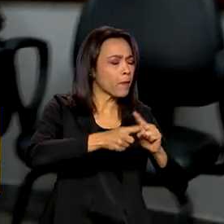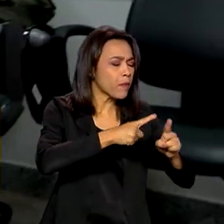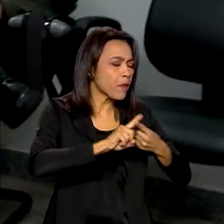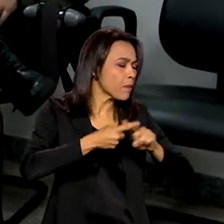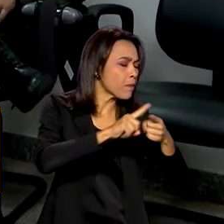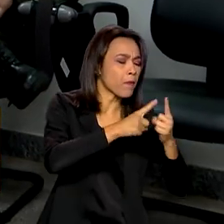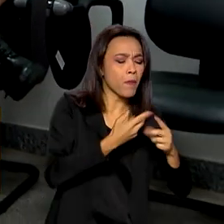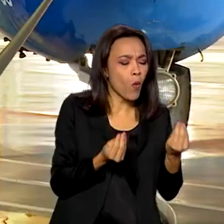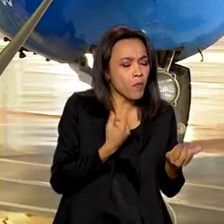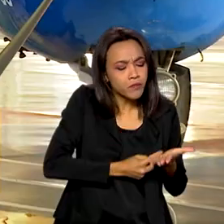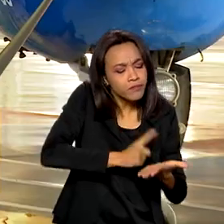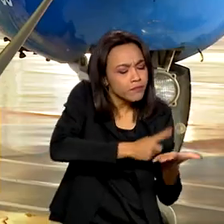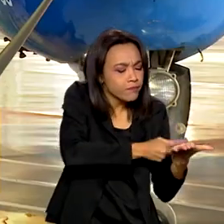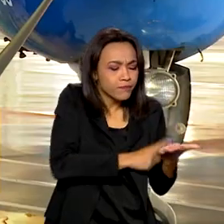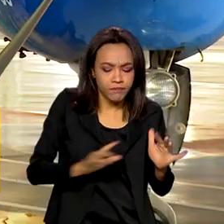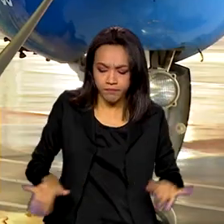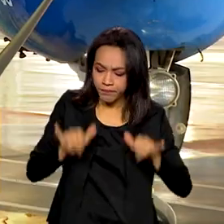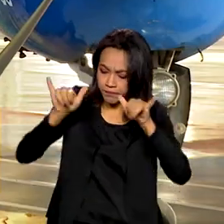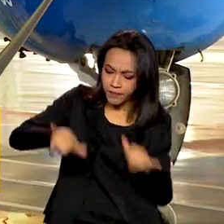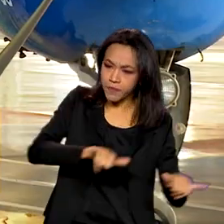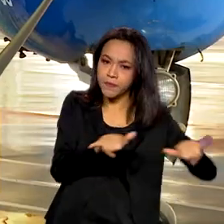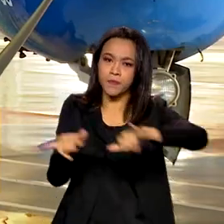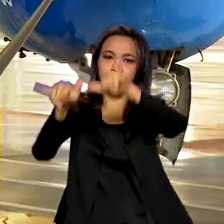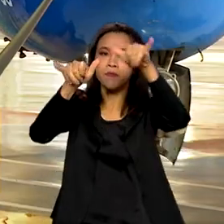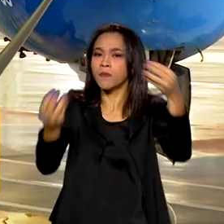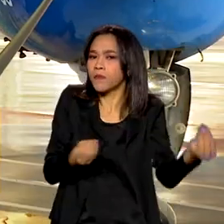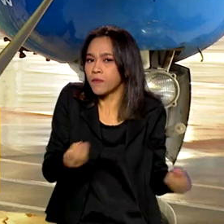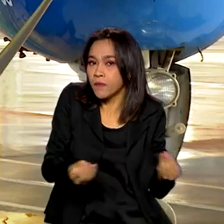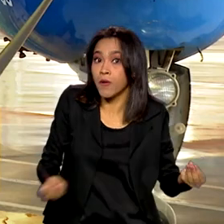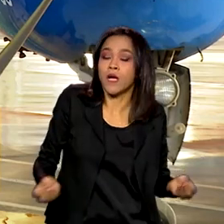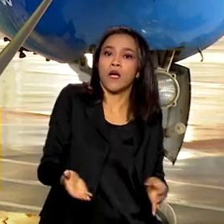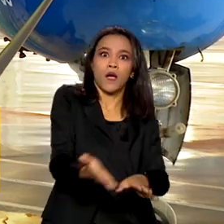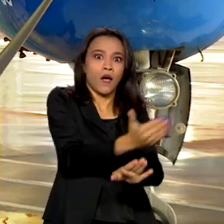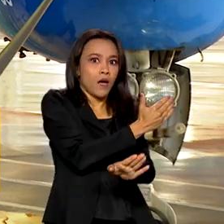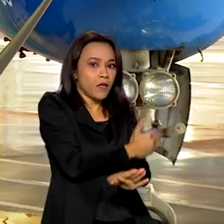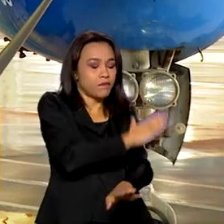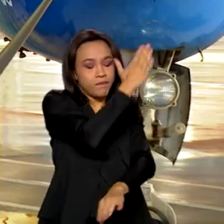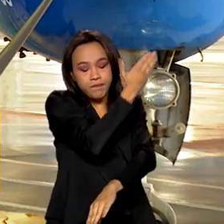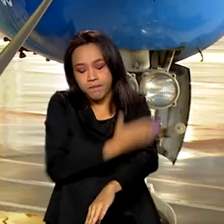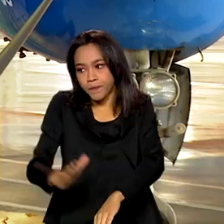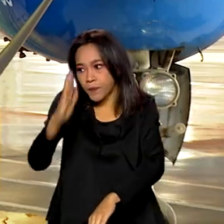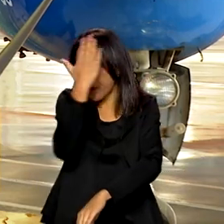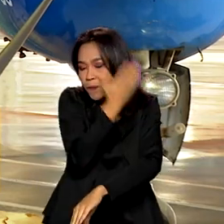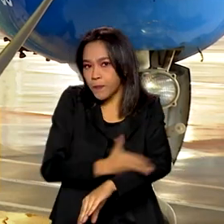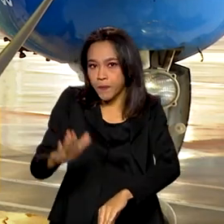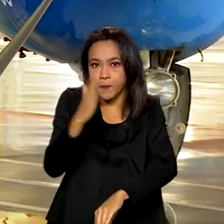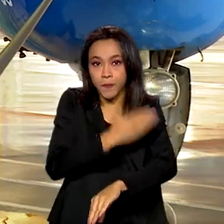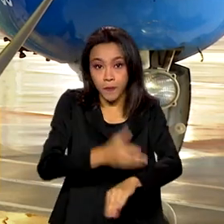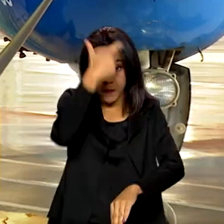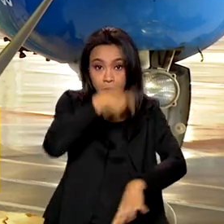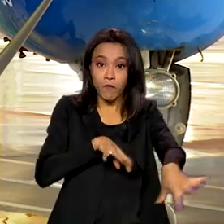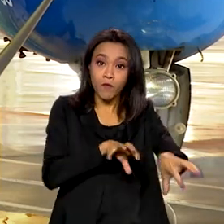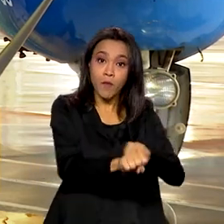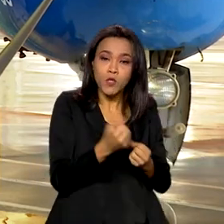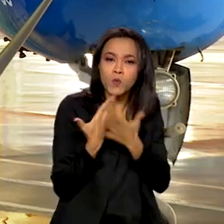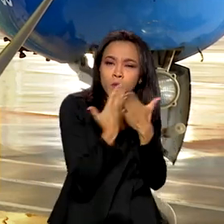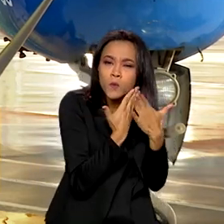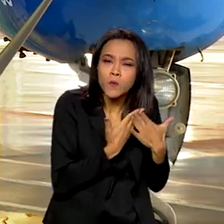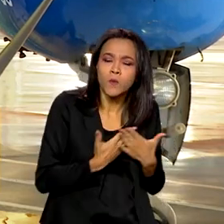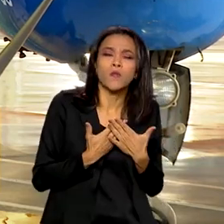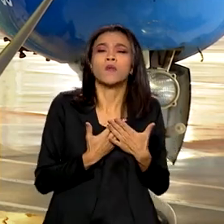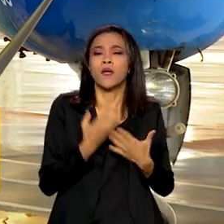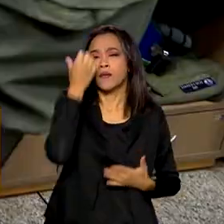passo as manobras. O momento da demonstração ele é exaustivamente treinado durante a formação do piloto. Ele permanece em